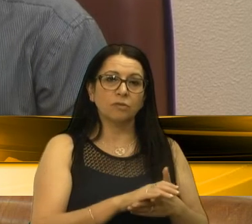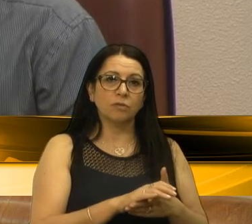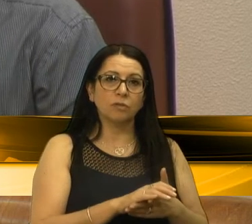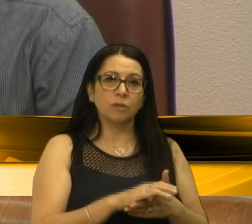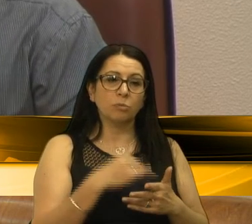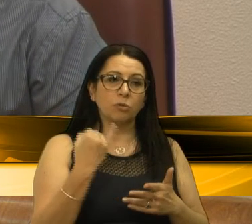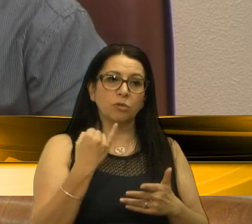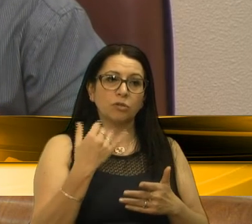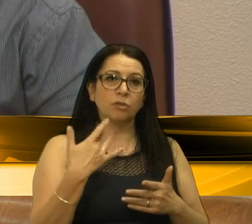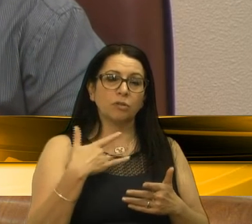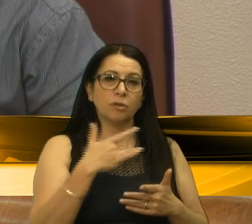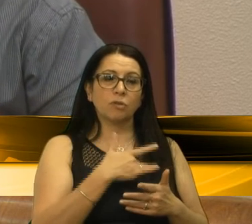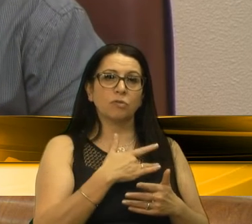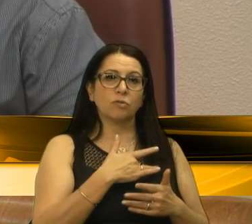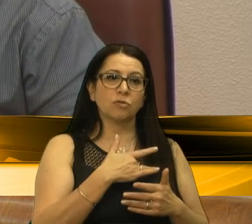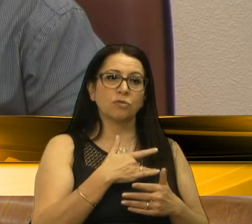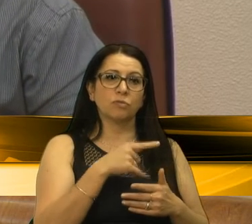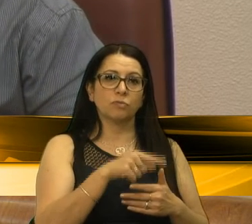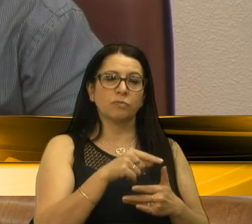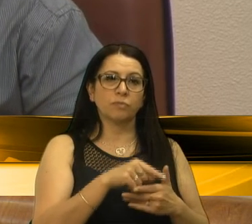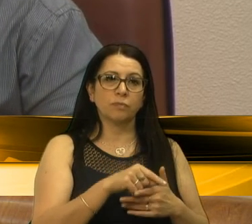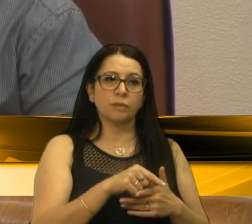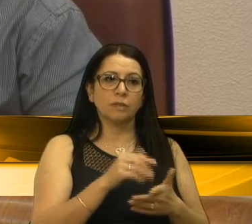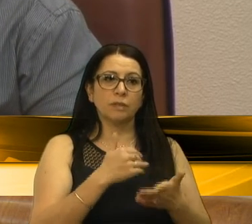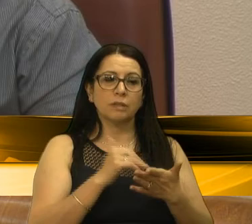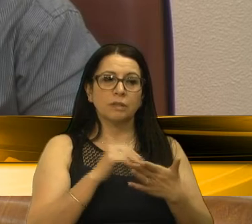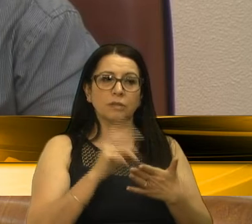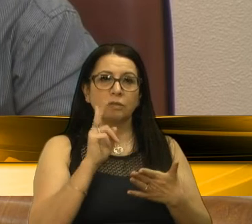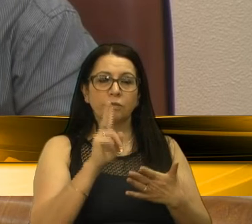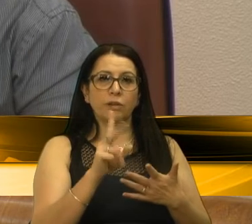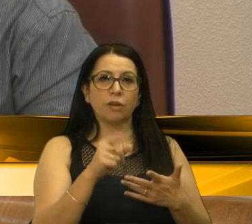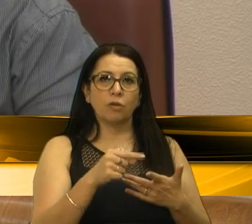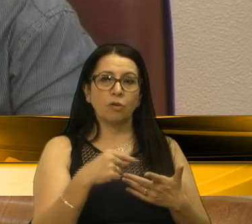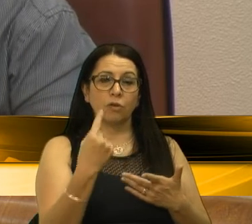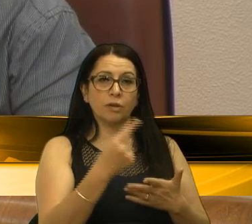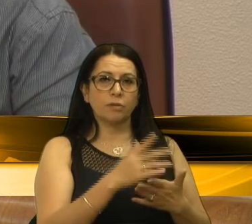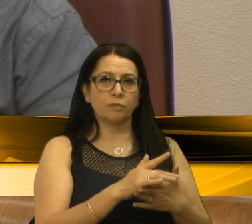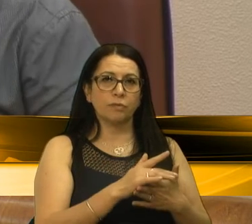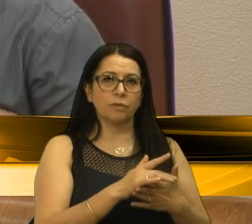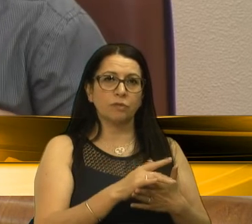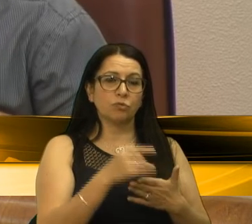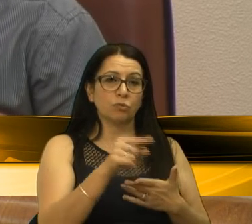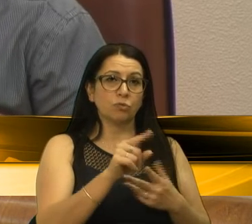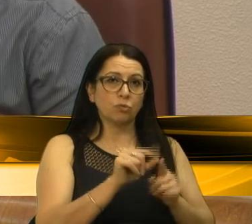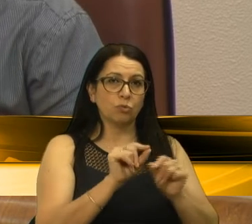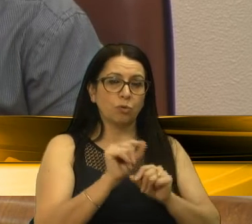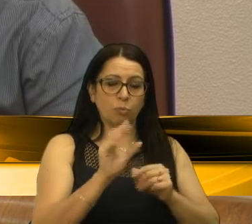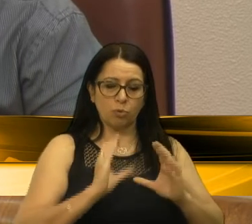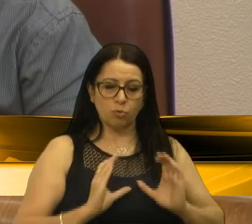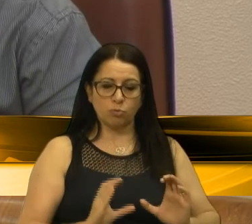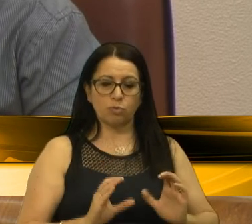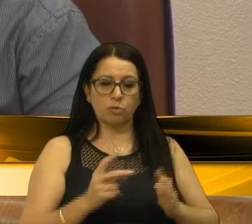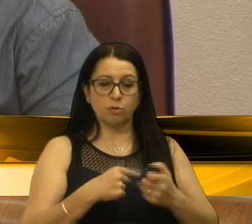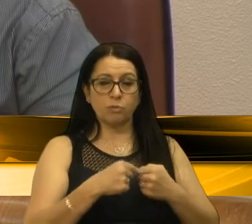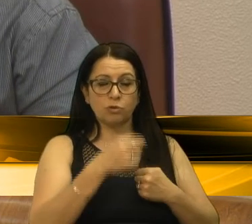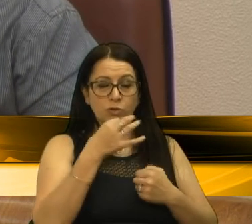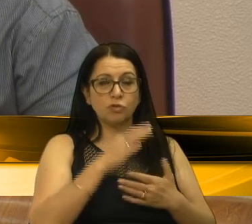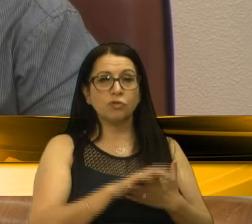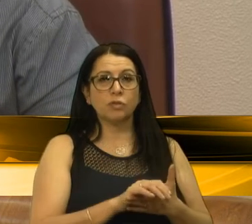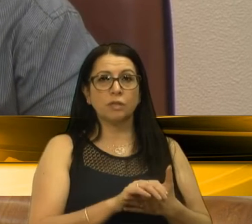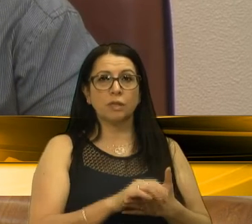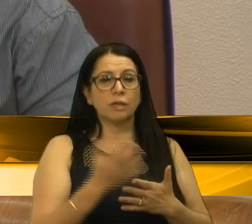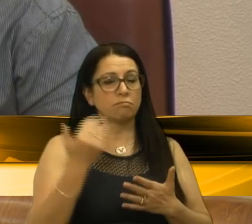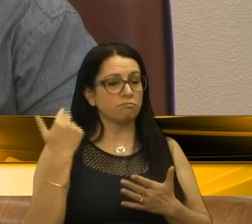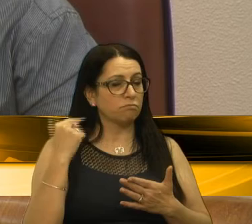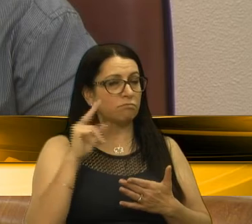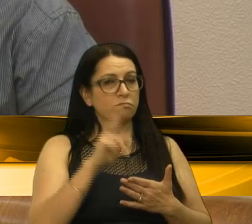saúde pública. Cássia Kuhn. Secretário, o senhor citou agora a questão de um termo de ajustamento de conduta. Então, o município de Caxias do Sul, a época do